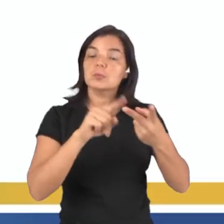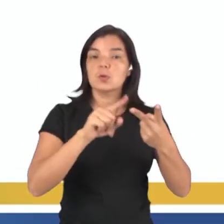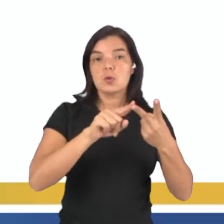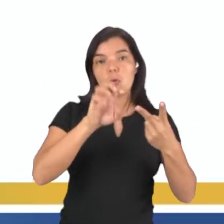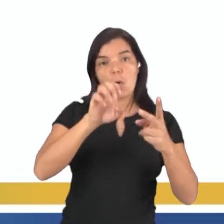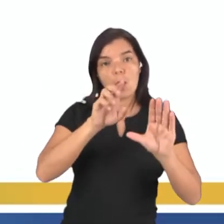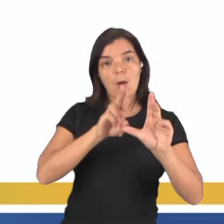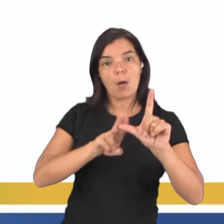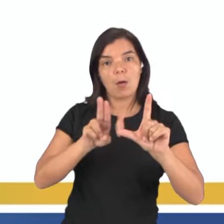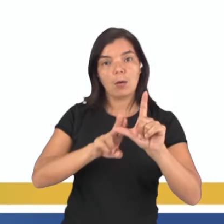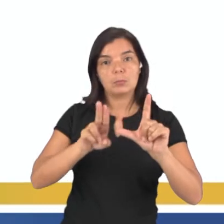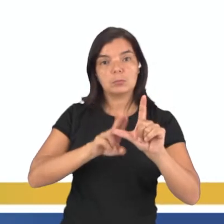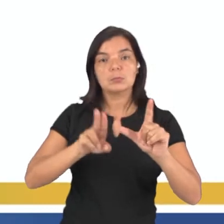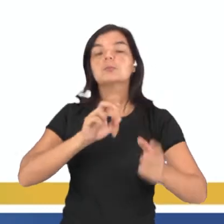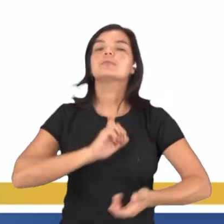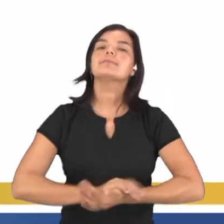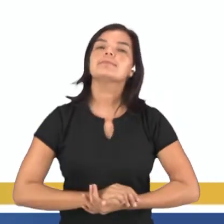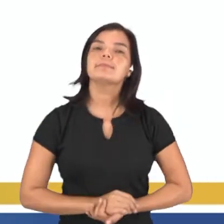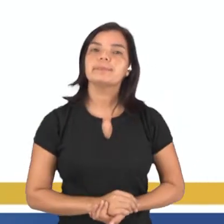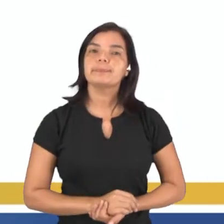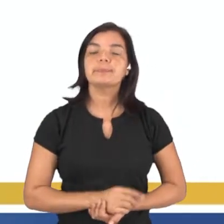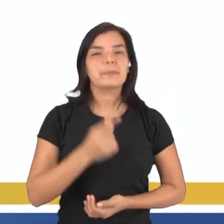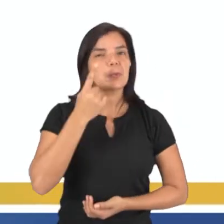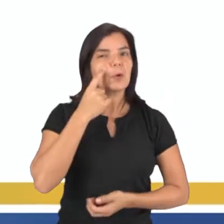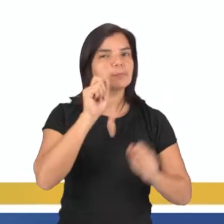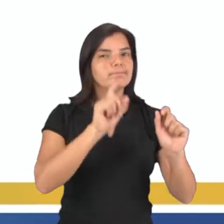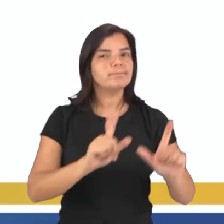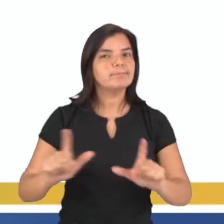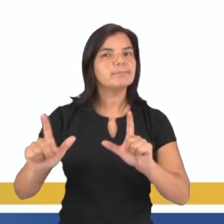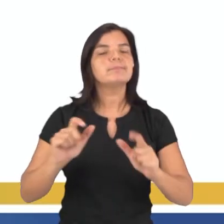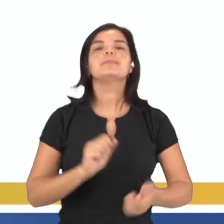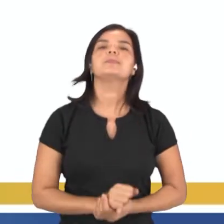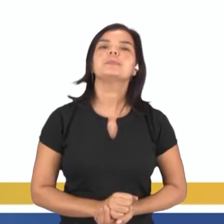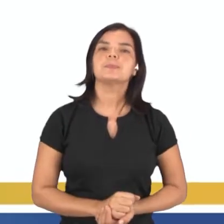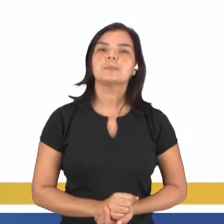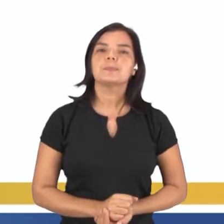e a escala. Vamos seguir então.